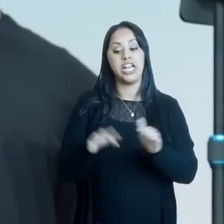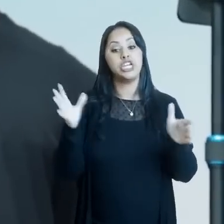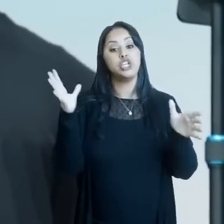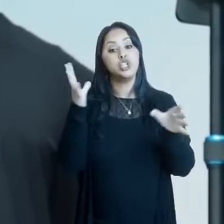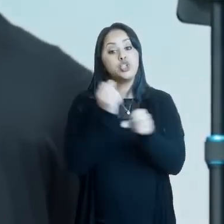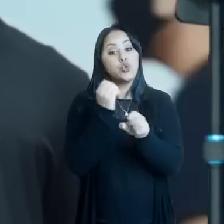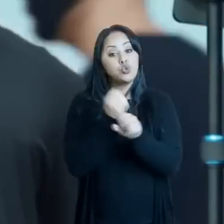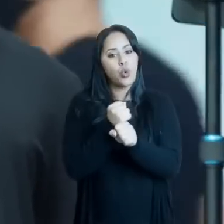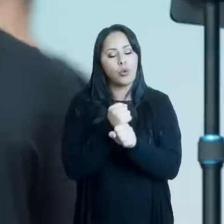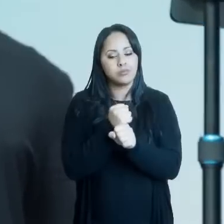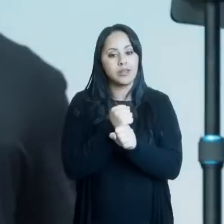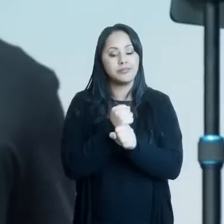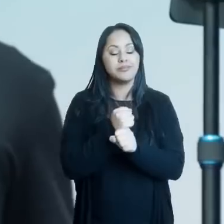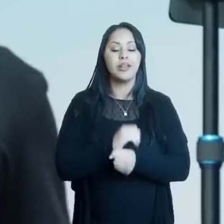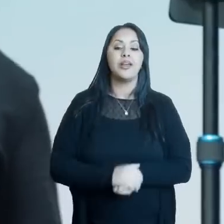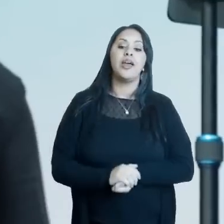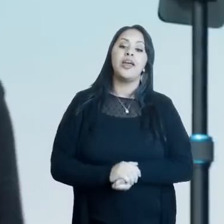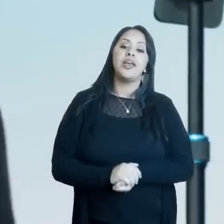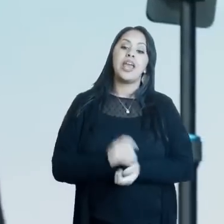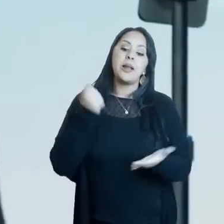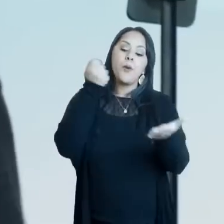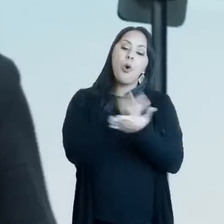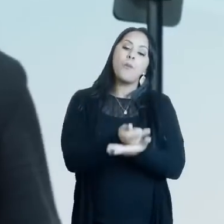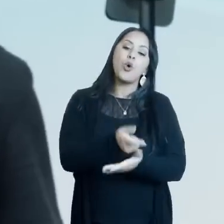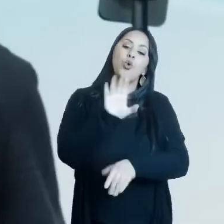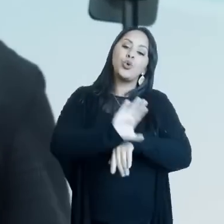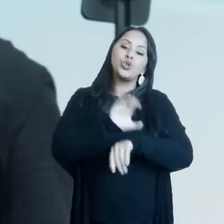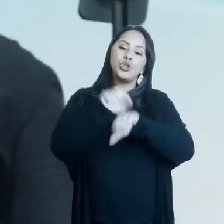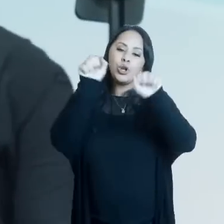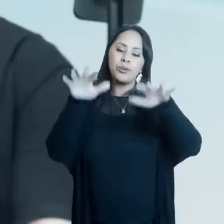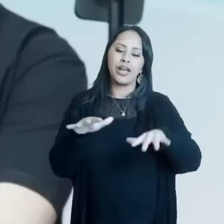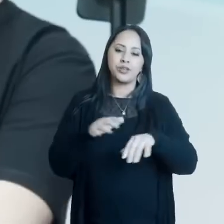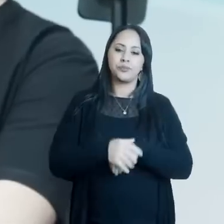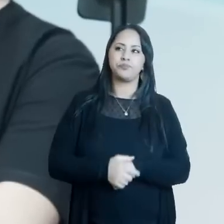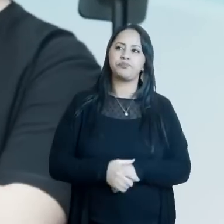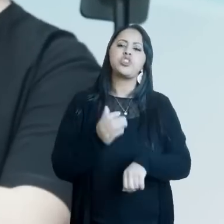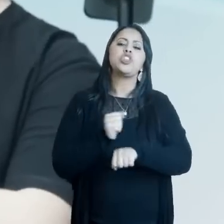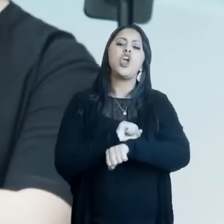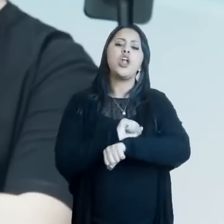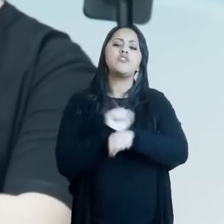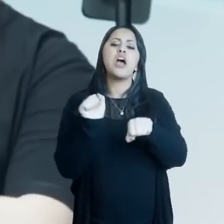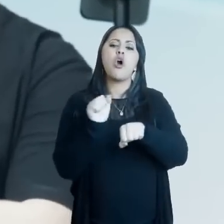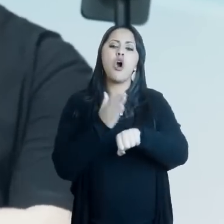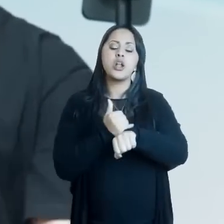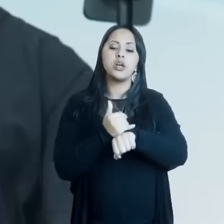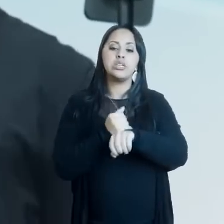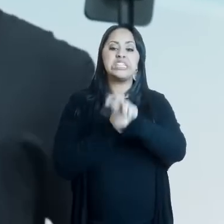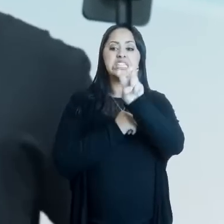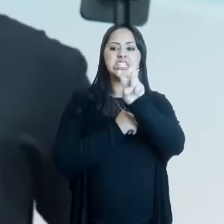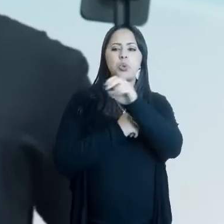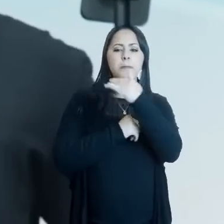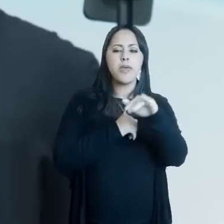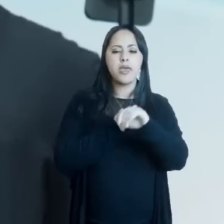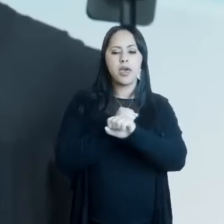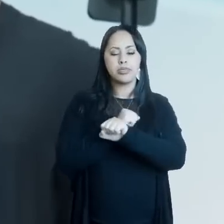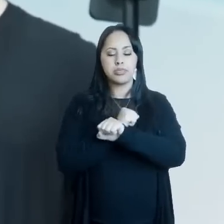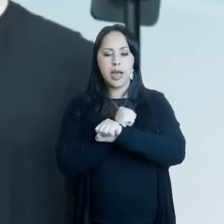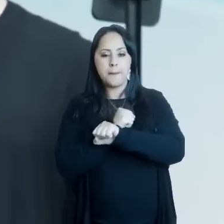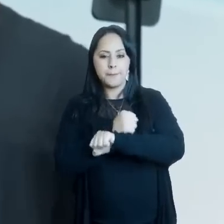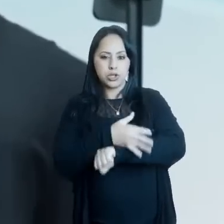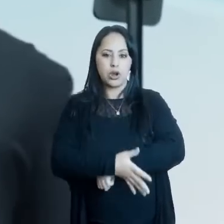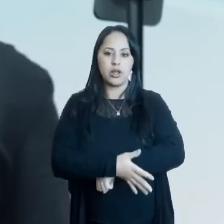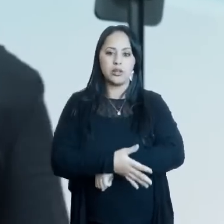cá. De março pra cá. Só que ele pagou o preço, né? Você acorda que hora, mano? Nossa, ali 5 horas, 5 e meia. Você trabalha quantas horas por dia